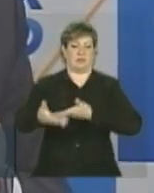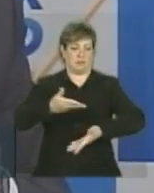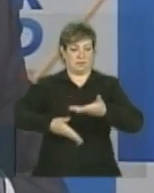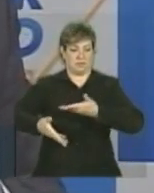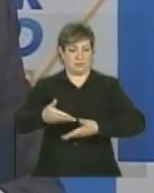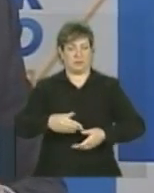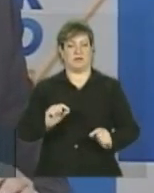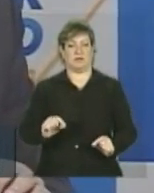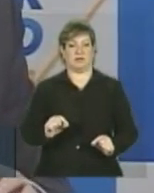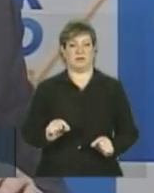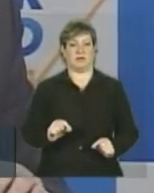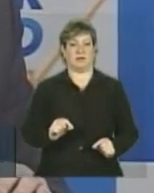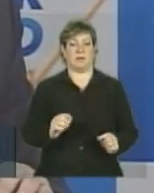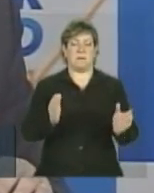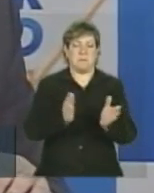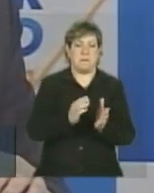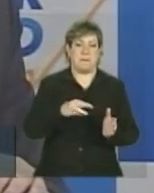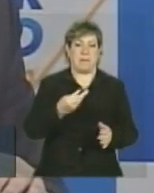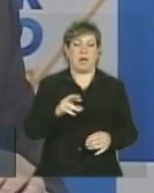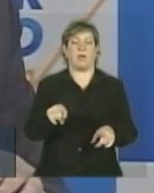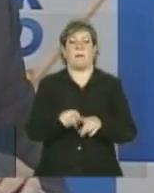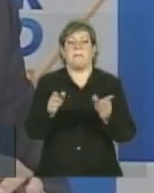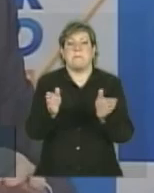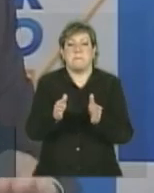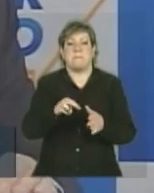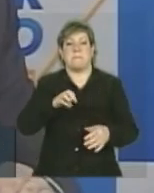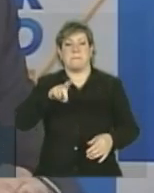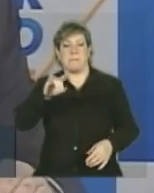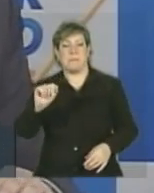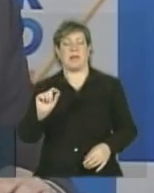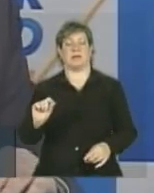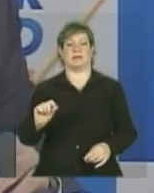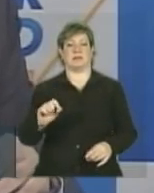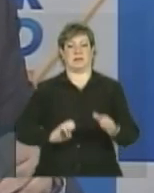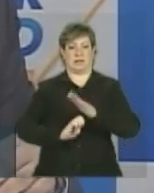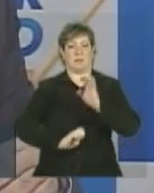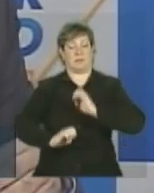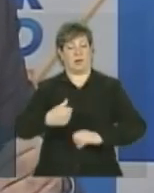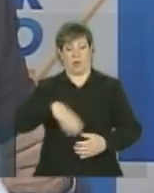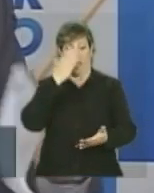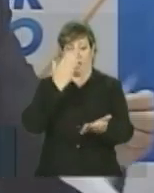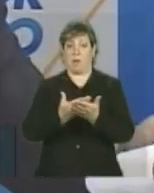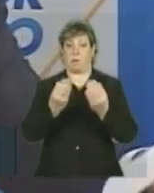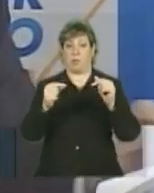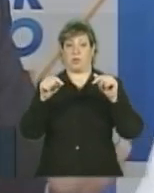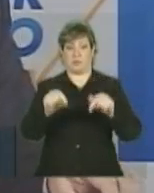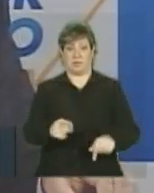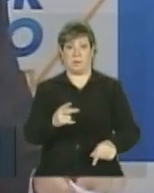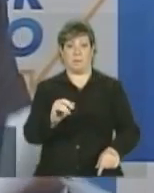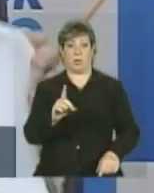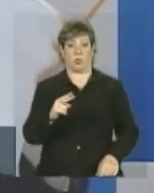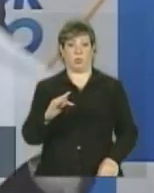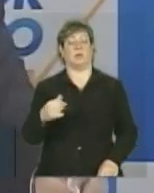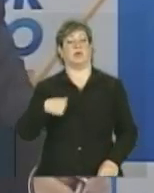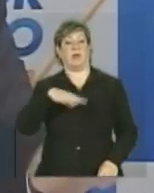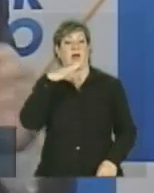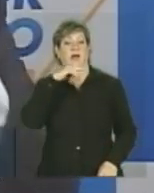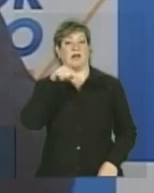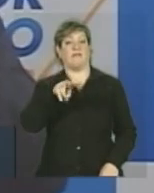pequenas e médias empresas. Portanto, estamos apostando muito nesse produto. E achamos que esse vai dar